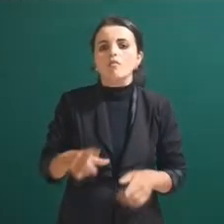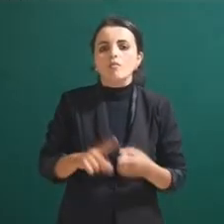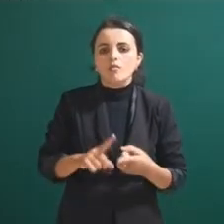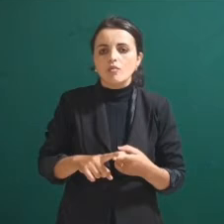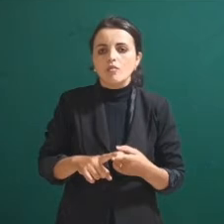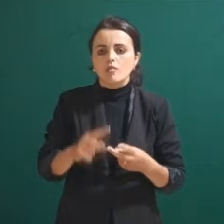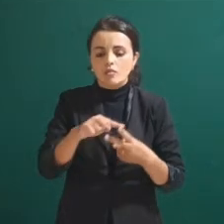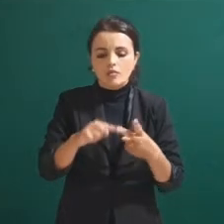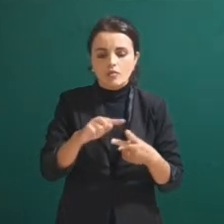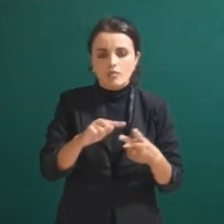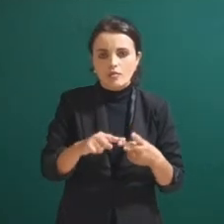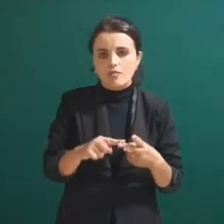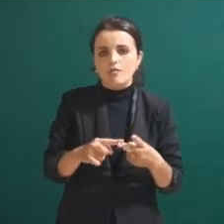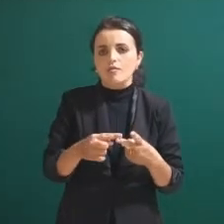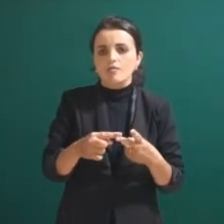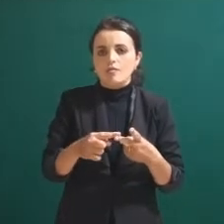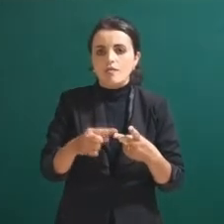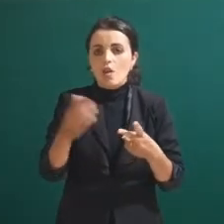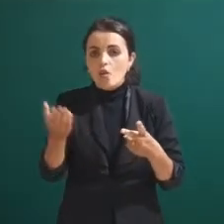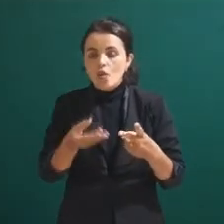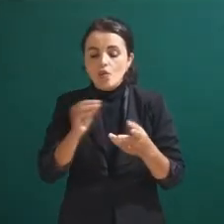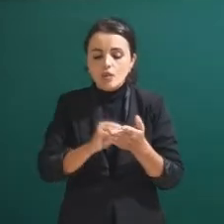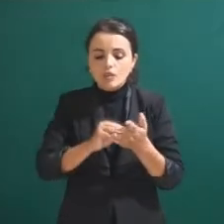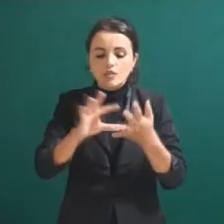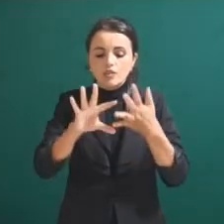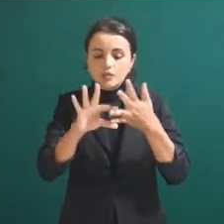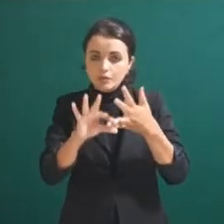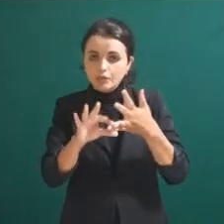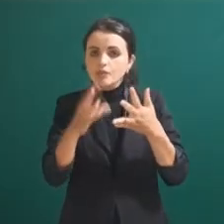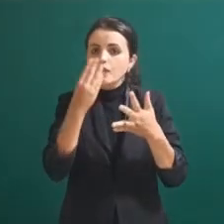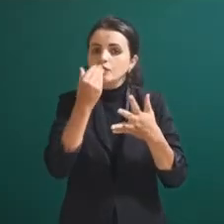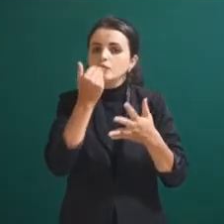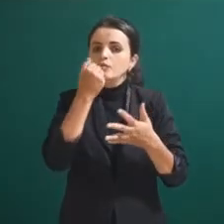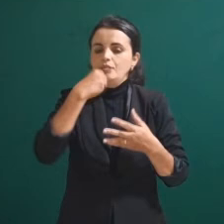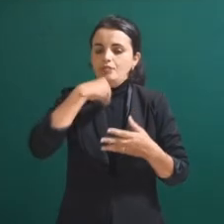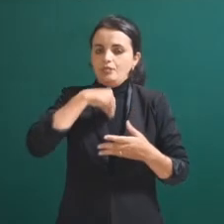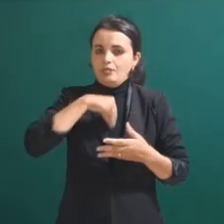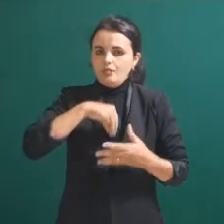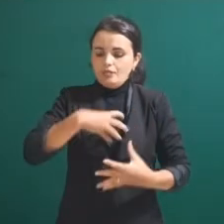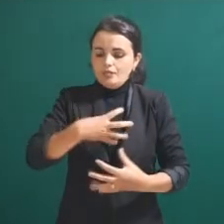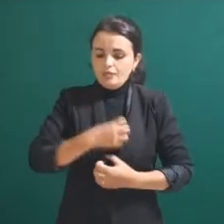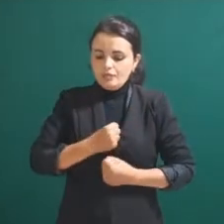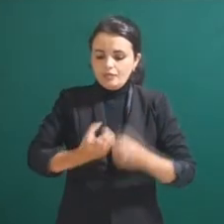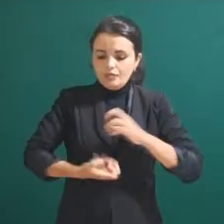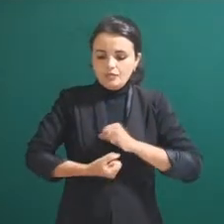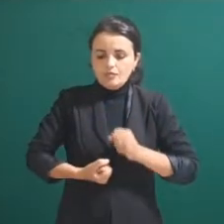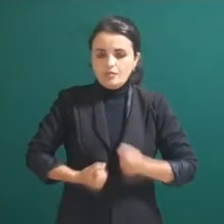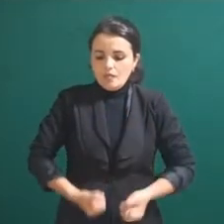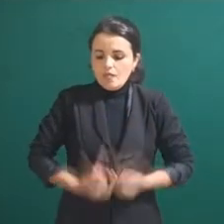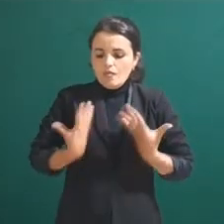gente viu esses dois primeiros processos, que foram de ingestão e digestão. Hoje a gente vai ver os outros dois, que é o processo de absorção e o processo